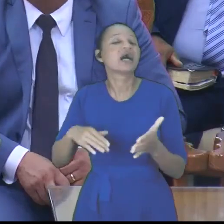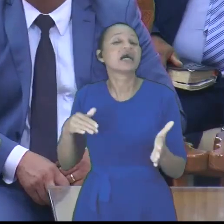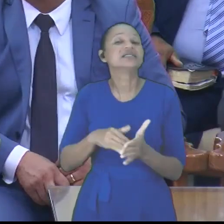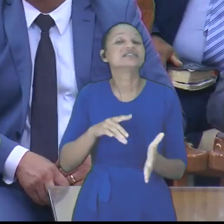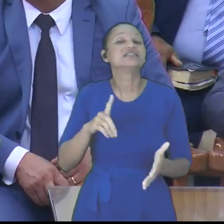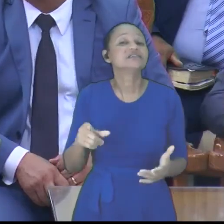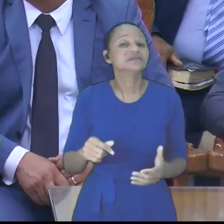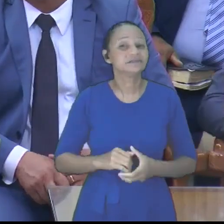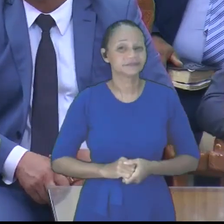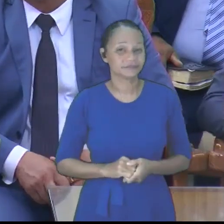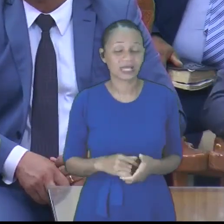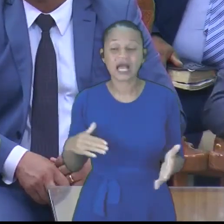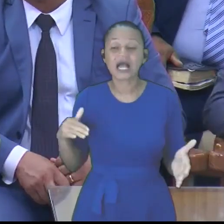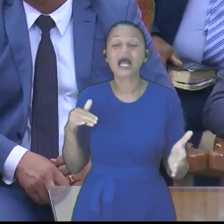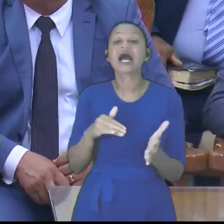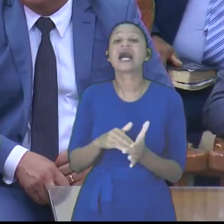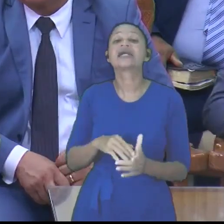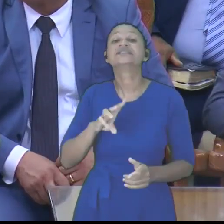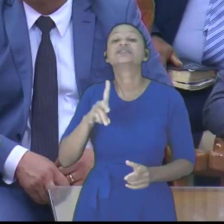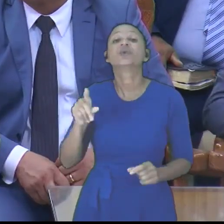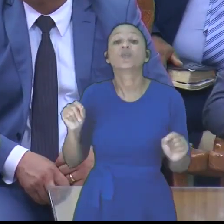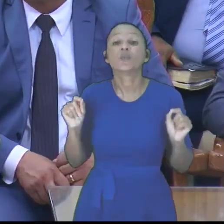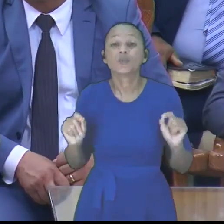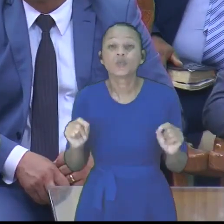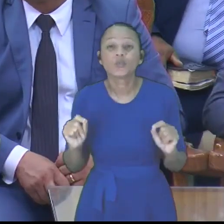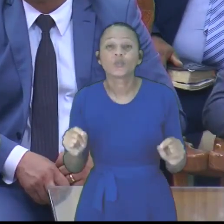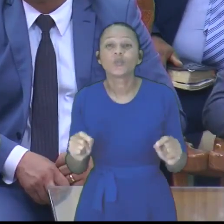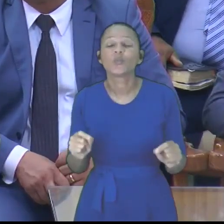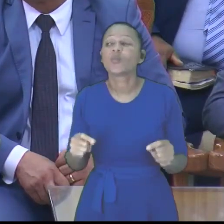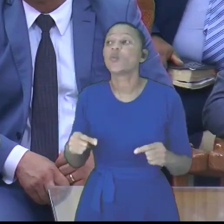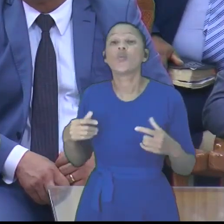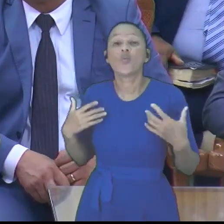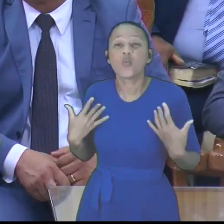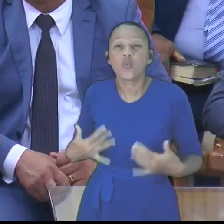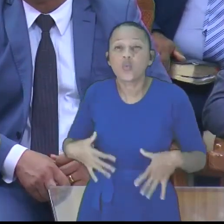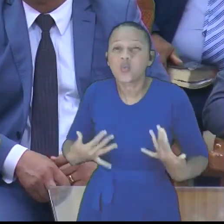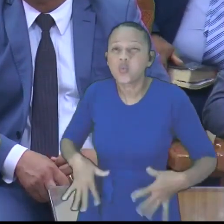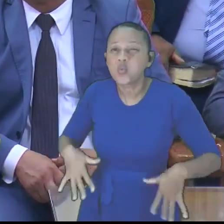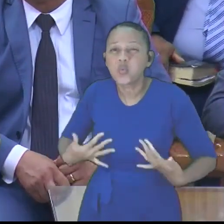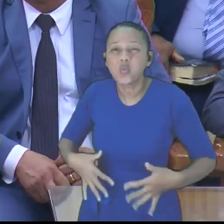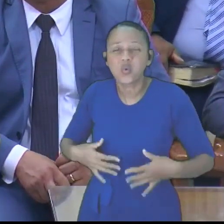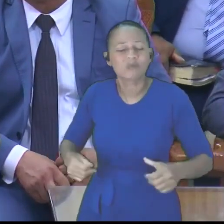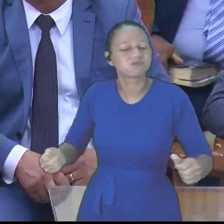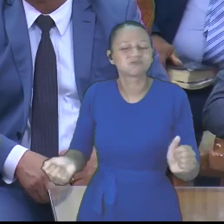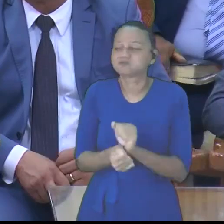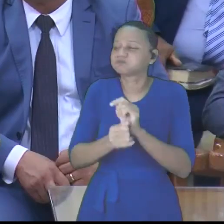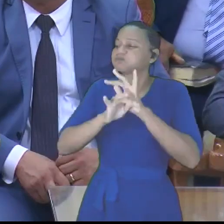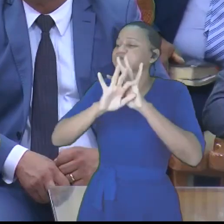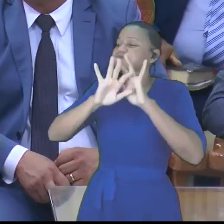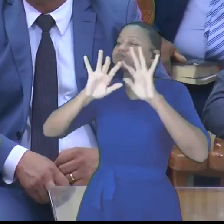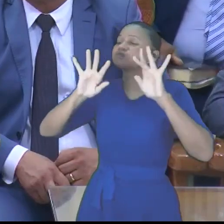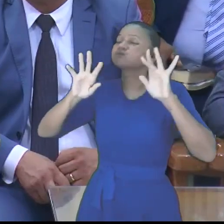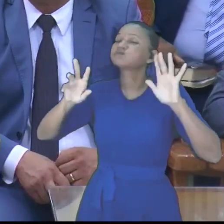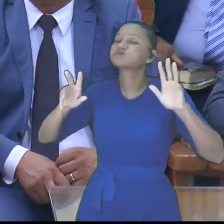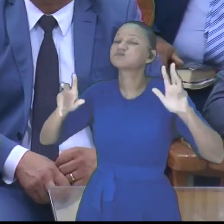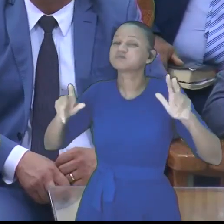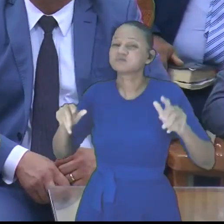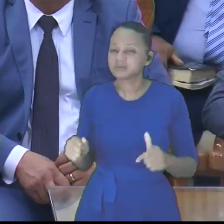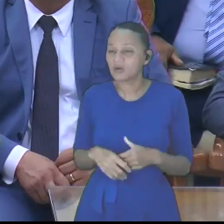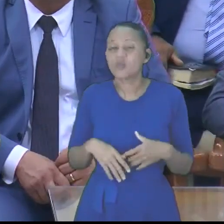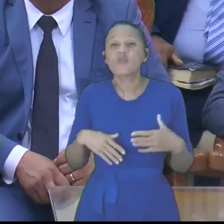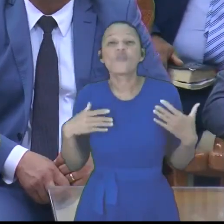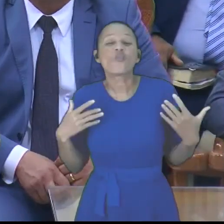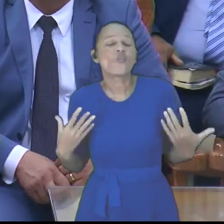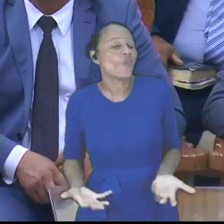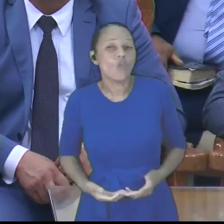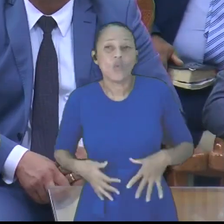até quando? Até que venha o quê? O grande e o quê? Glorioso o quê? E quando será o